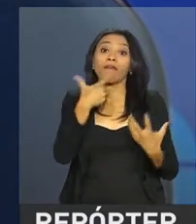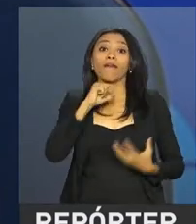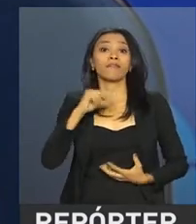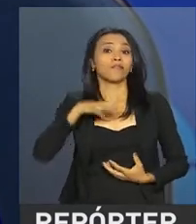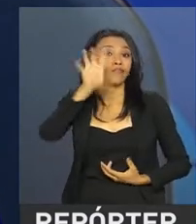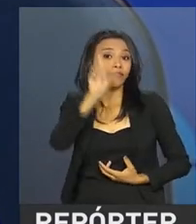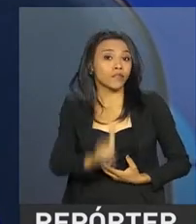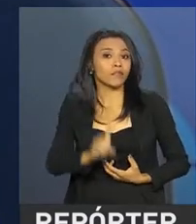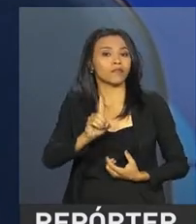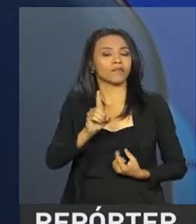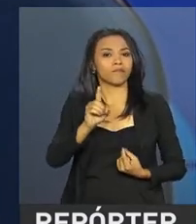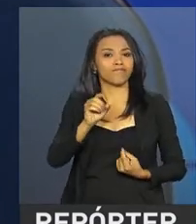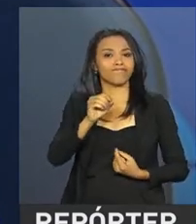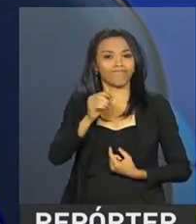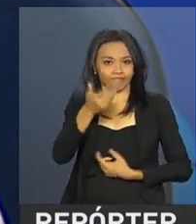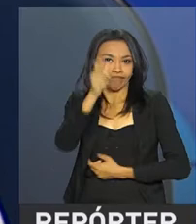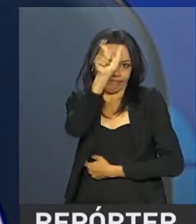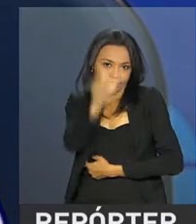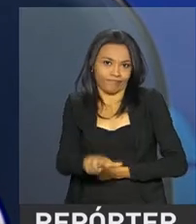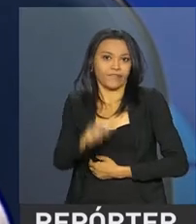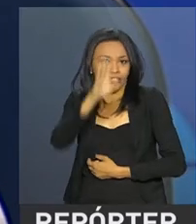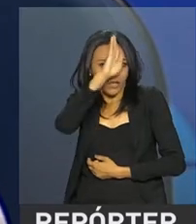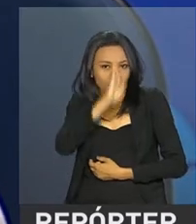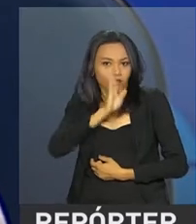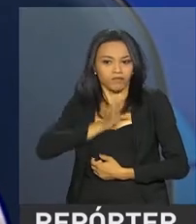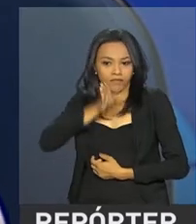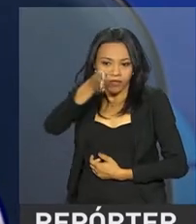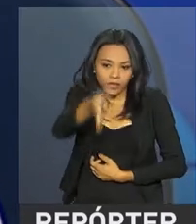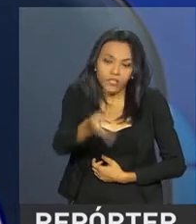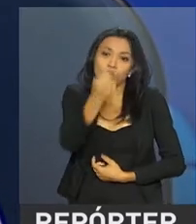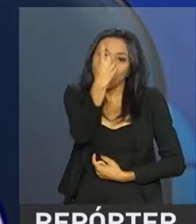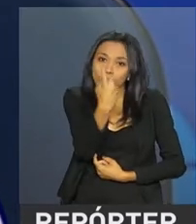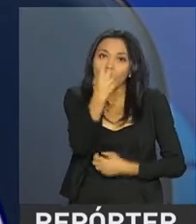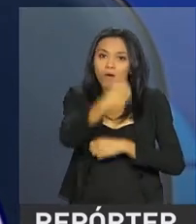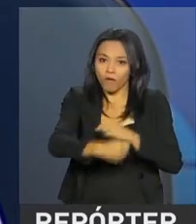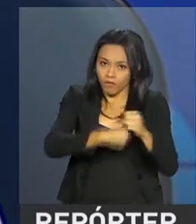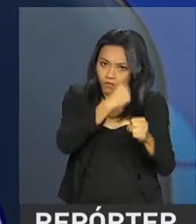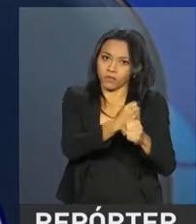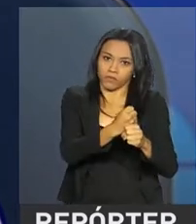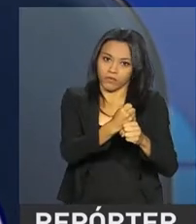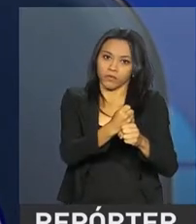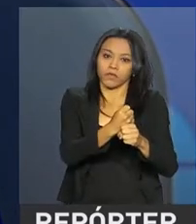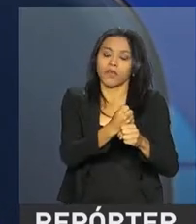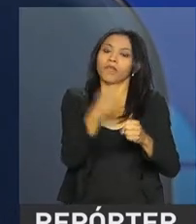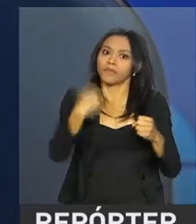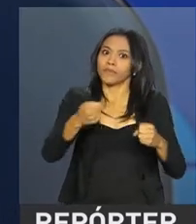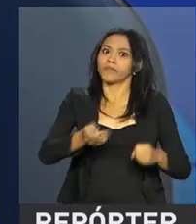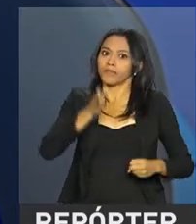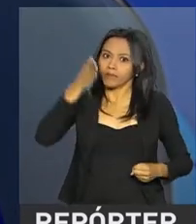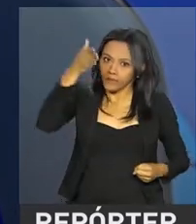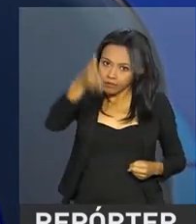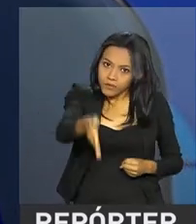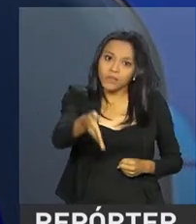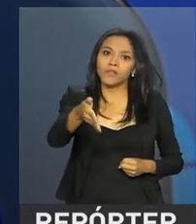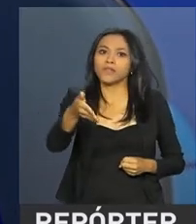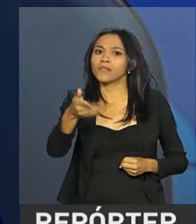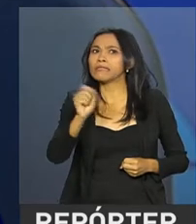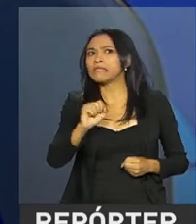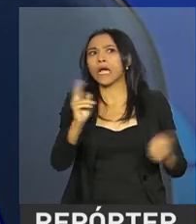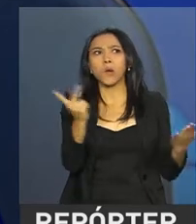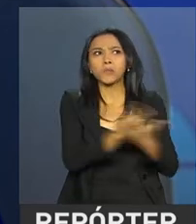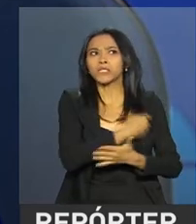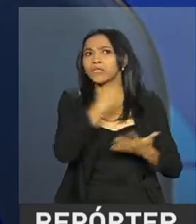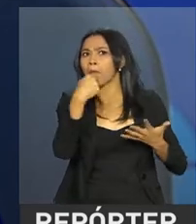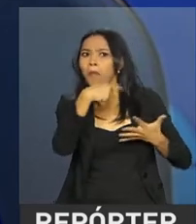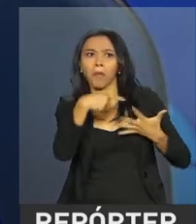à gratuidade, tendo gratuidade no ano, ele tem que comparecer, salvo uma explicação